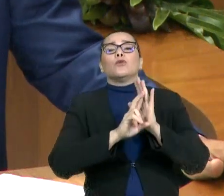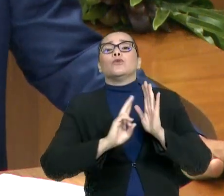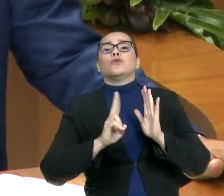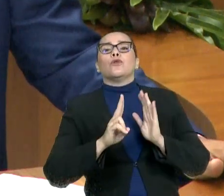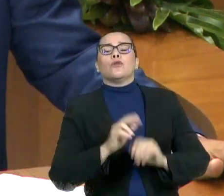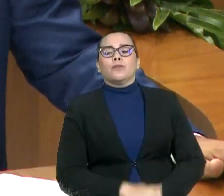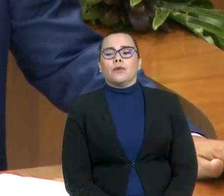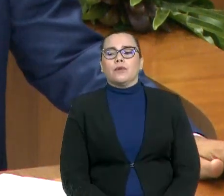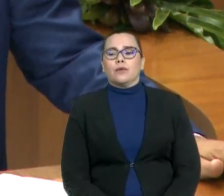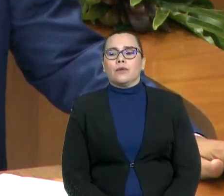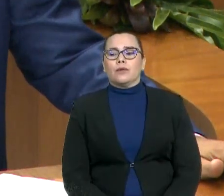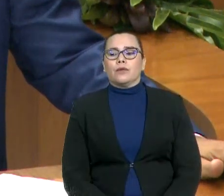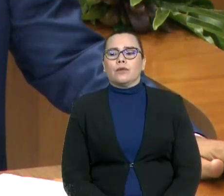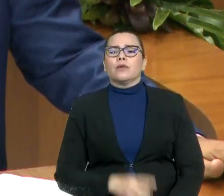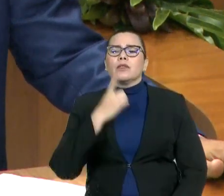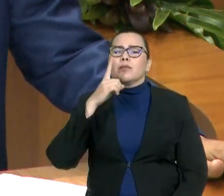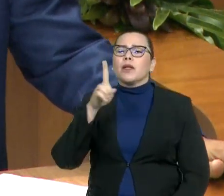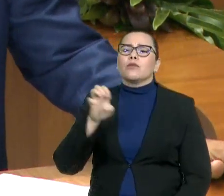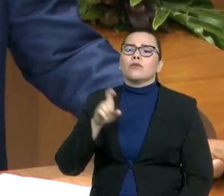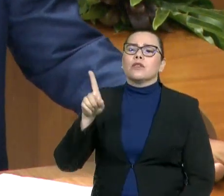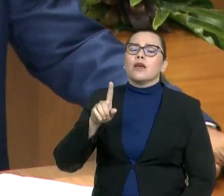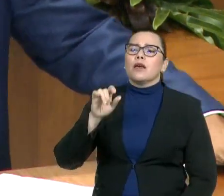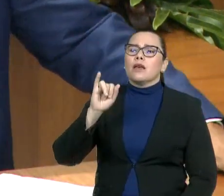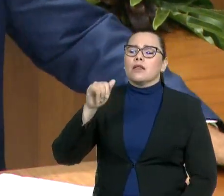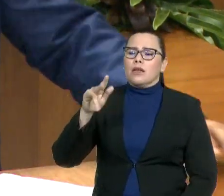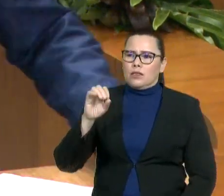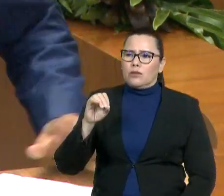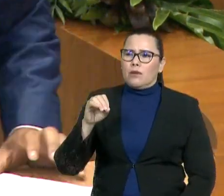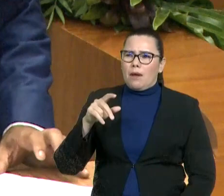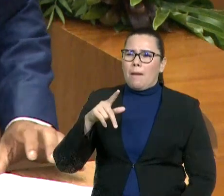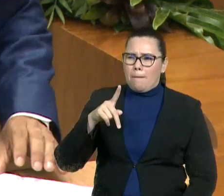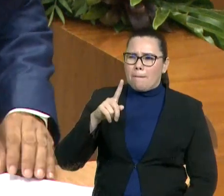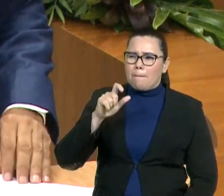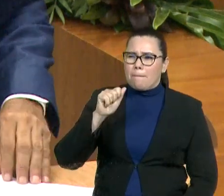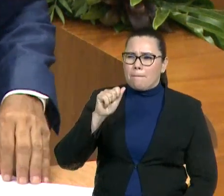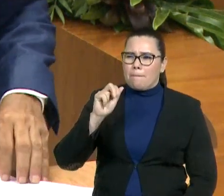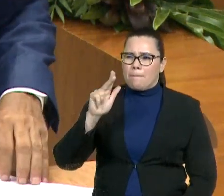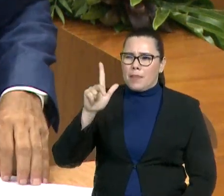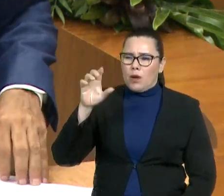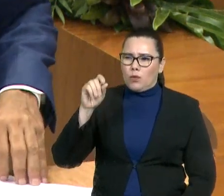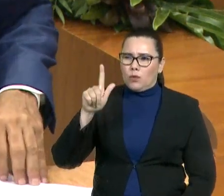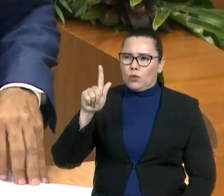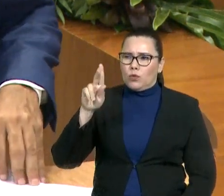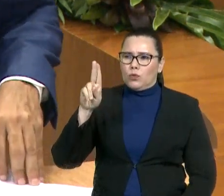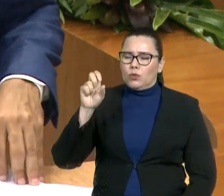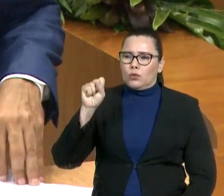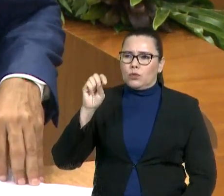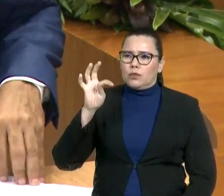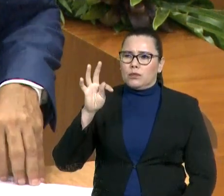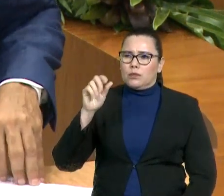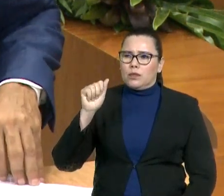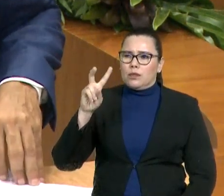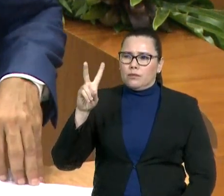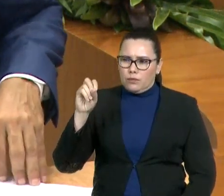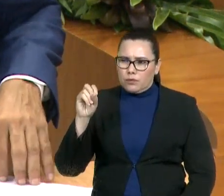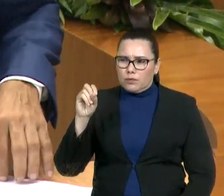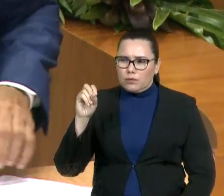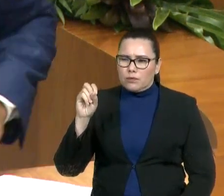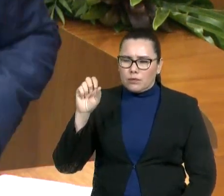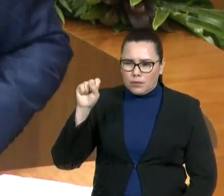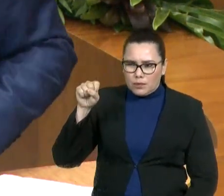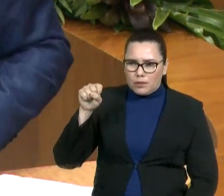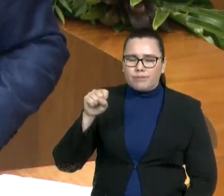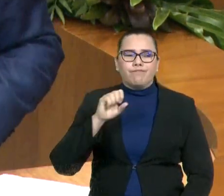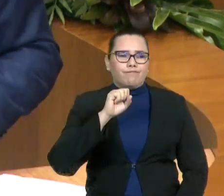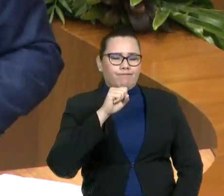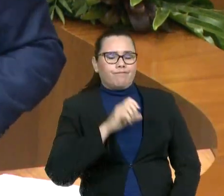Zé Inácio, é Paulo Gustavo, não é isso? Sobre a lei Paulo Gustavo. Então, só reforçando o convite a